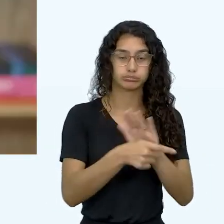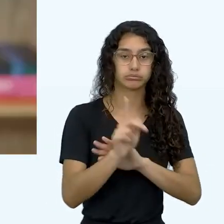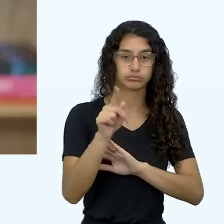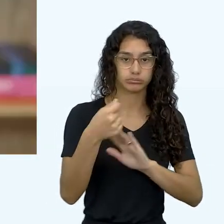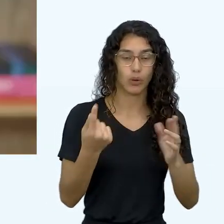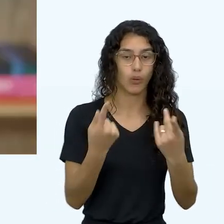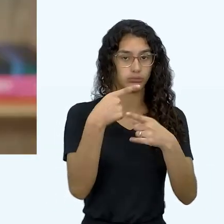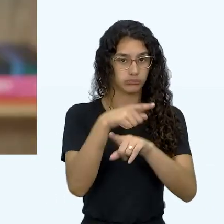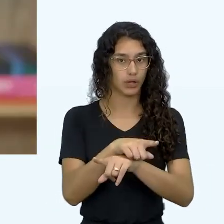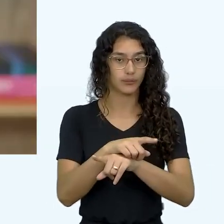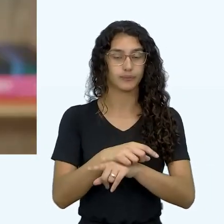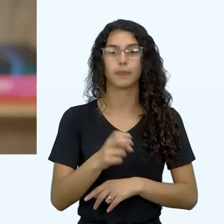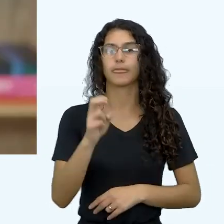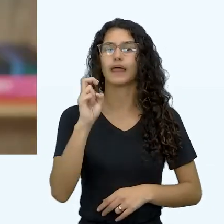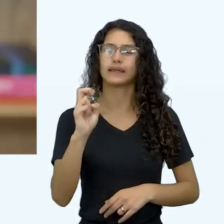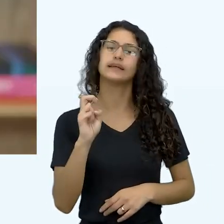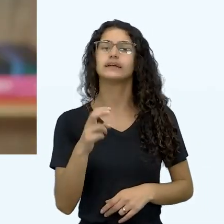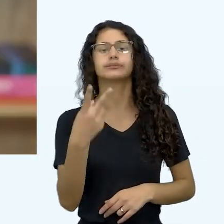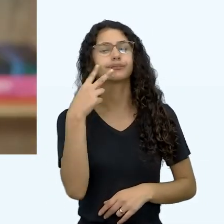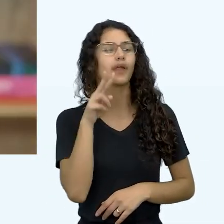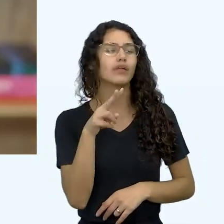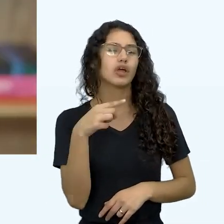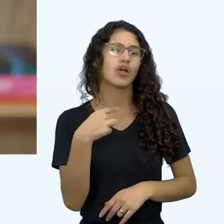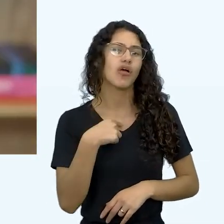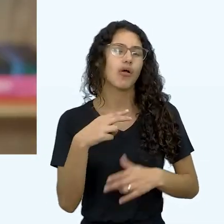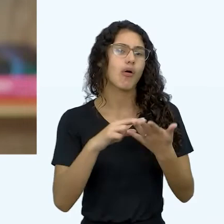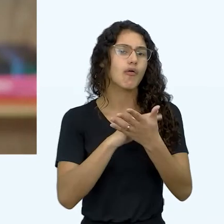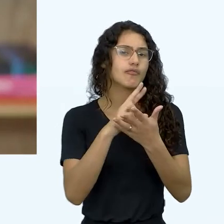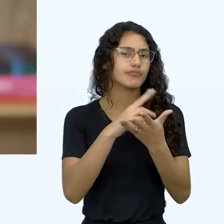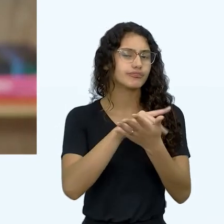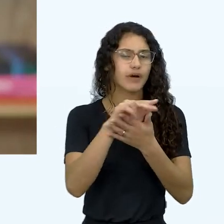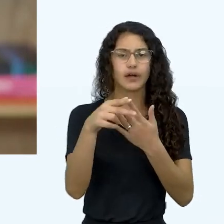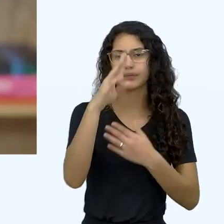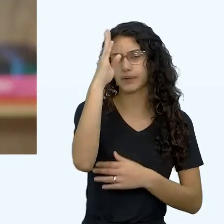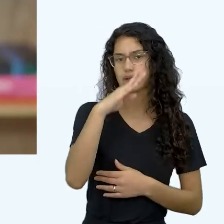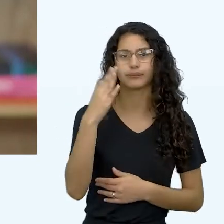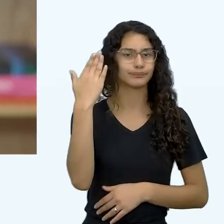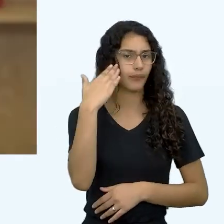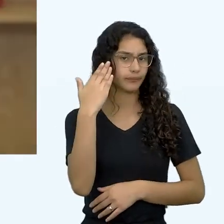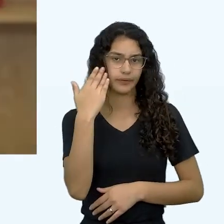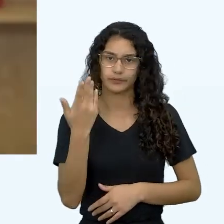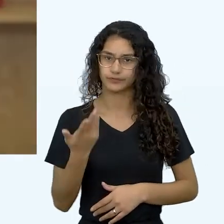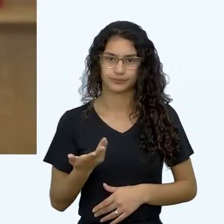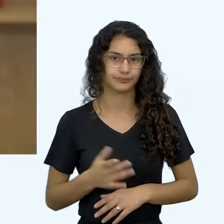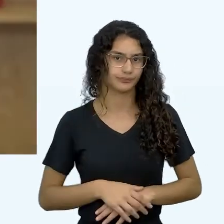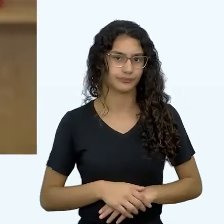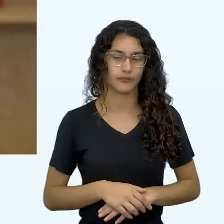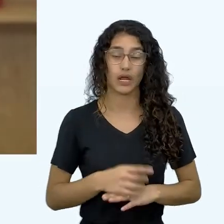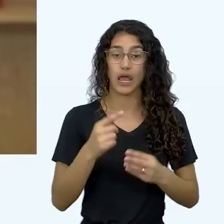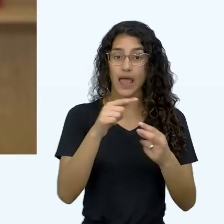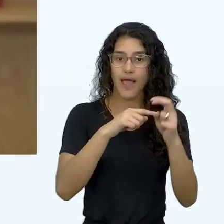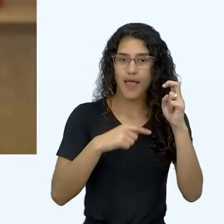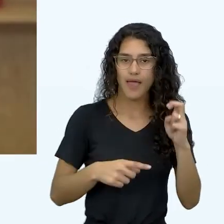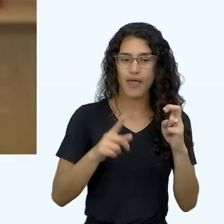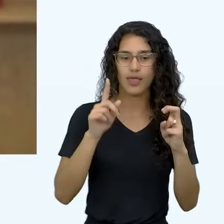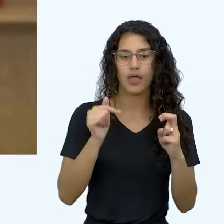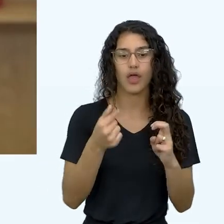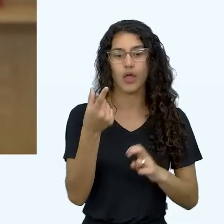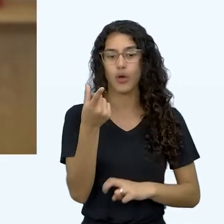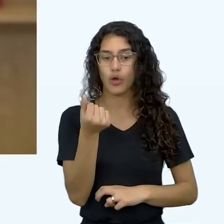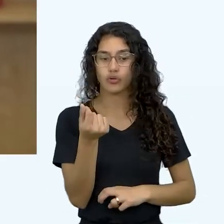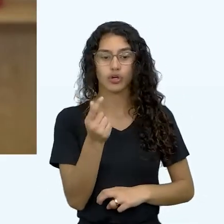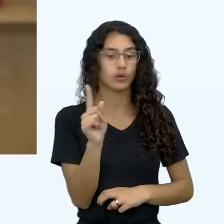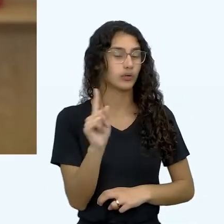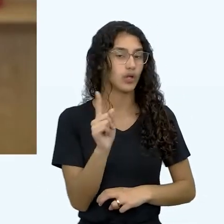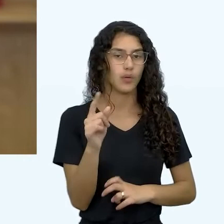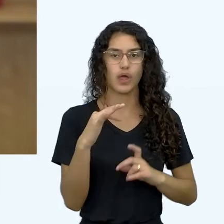A quinta regra é uma regra que eu vejo, infelizmente, muito brasileiro não entendendo ela. A quinta regra é a de que o dinheiro não é a